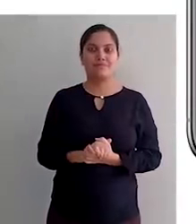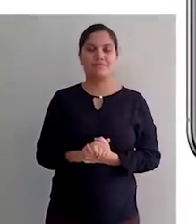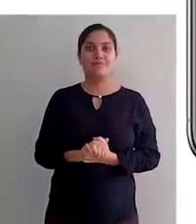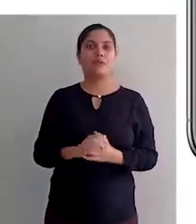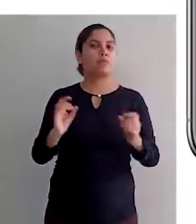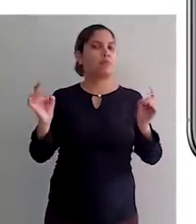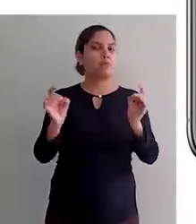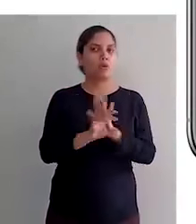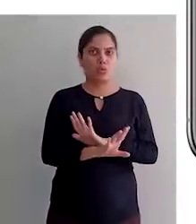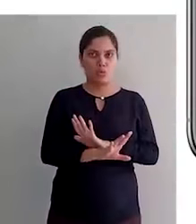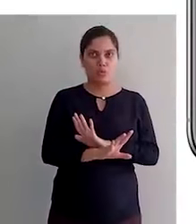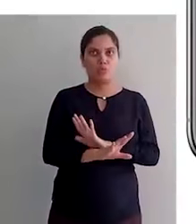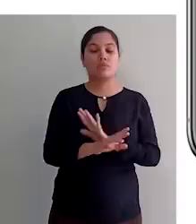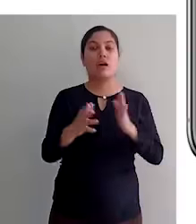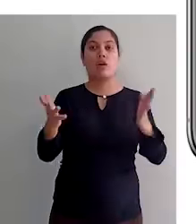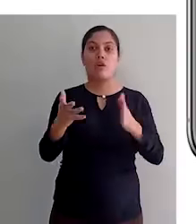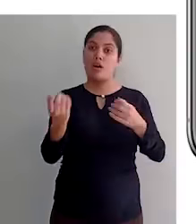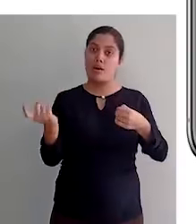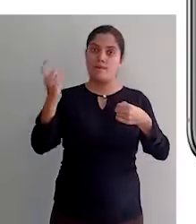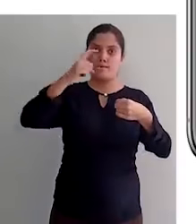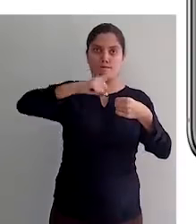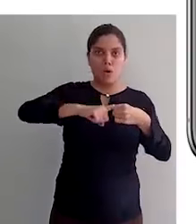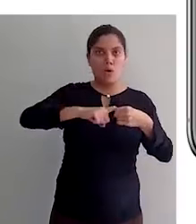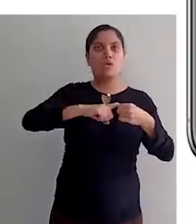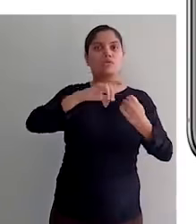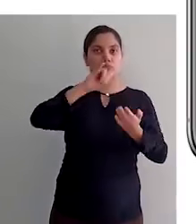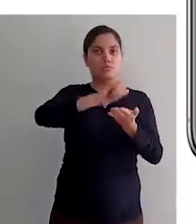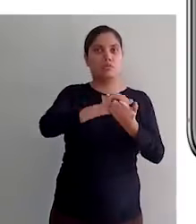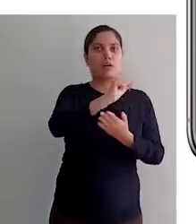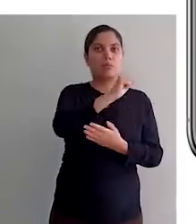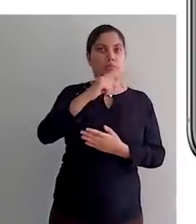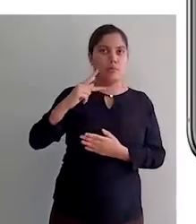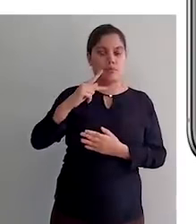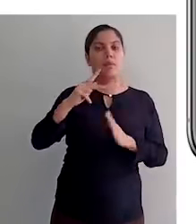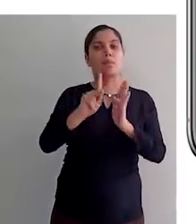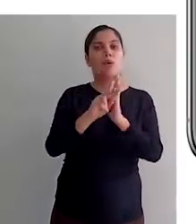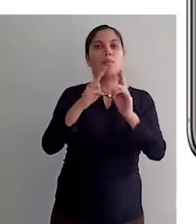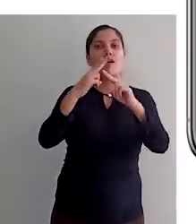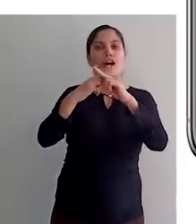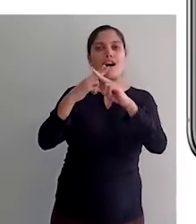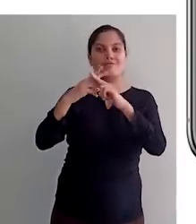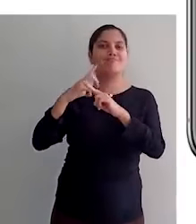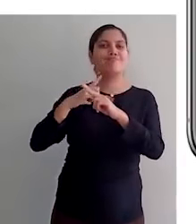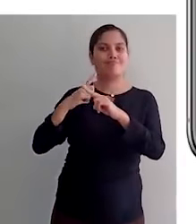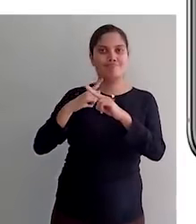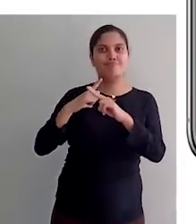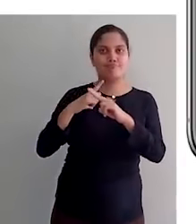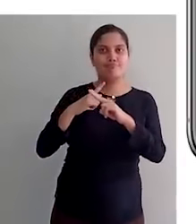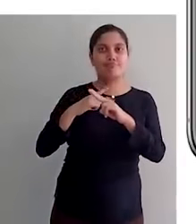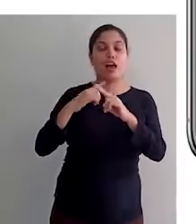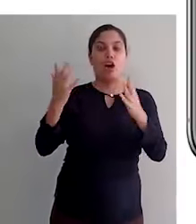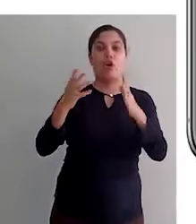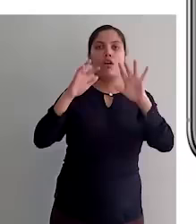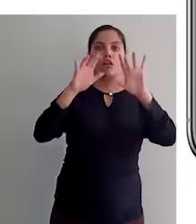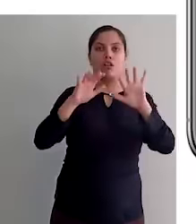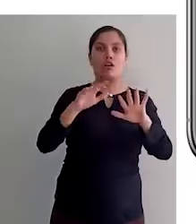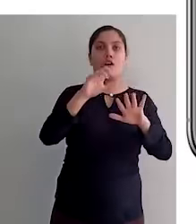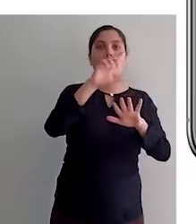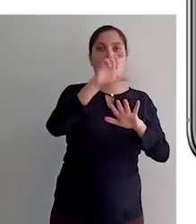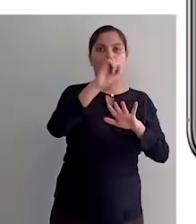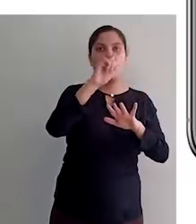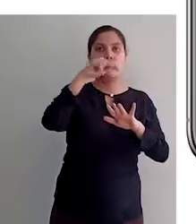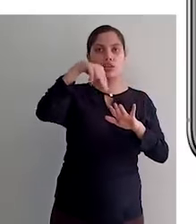Pronto! Volte para o aplicativo Caixa Tem. Faça o login informando seu CPF e a senha